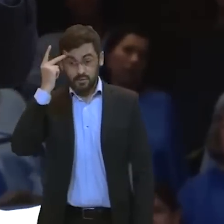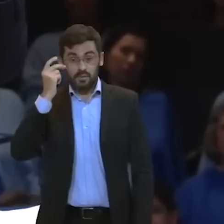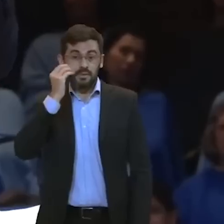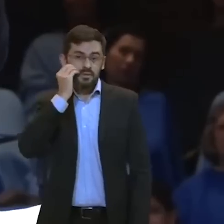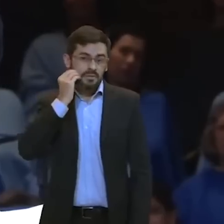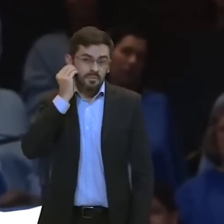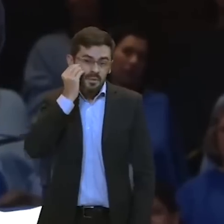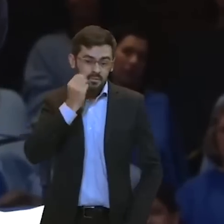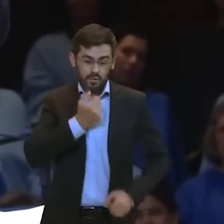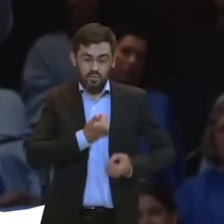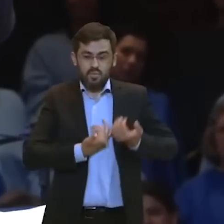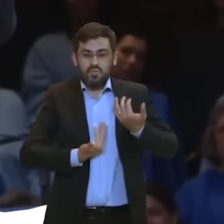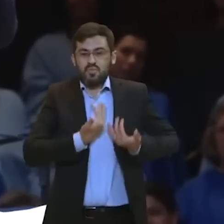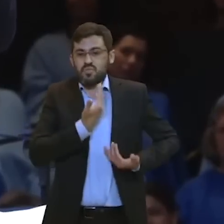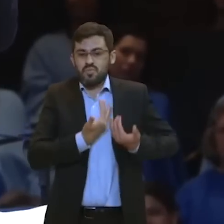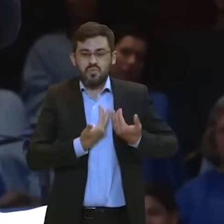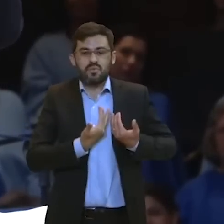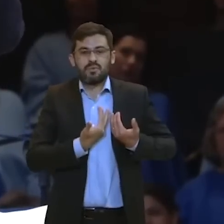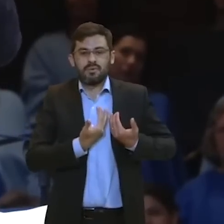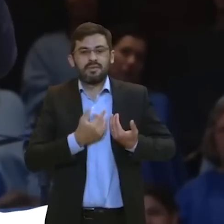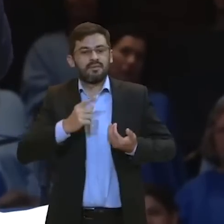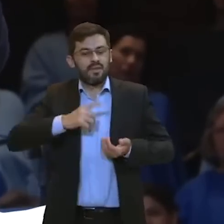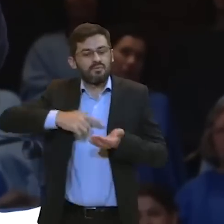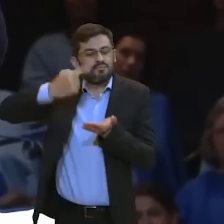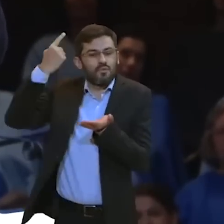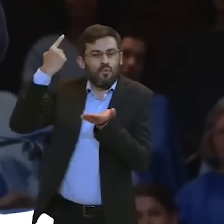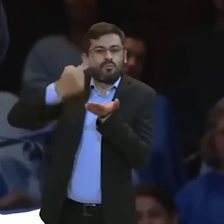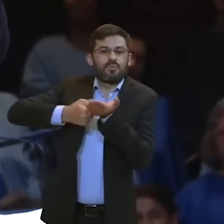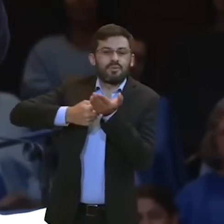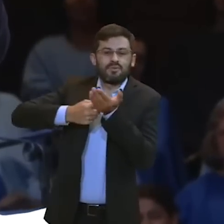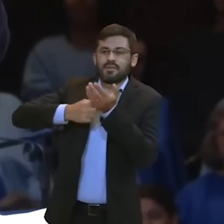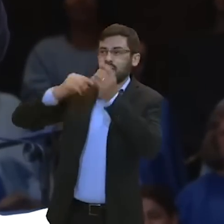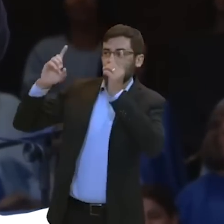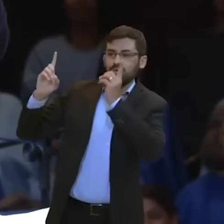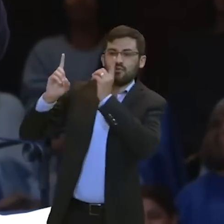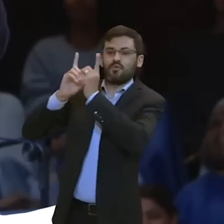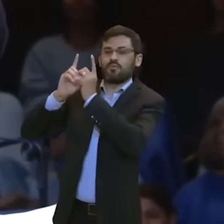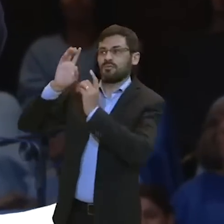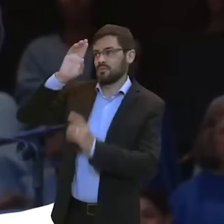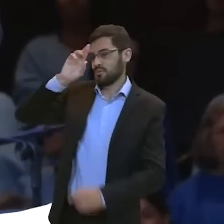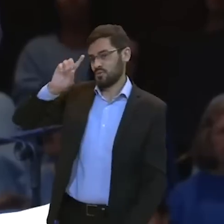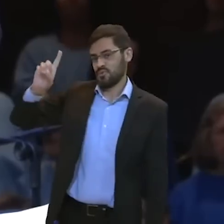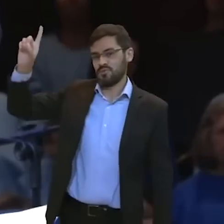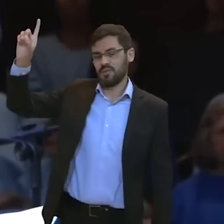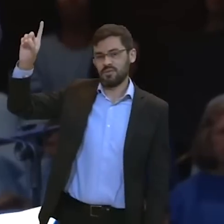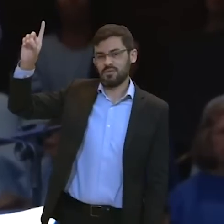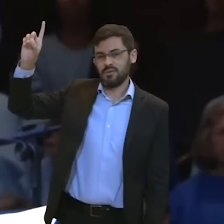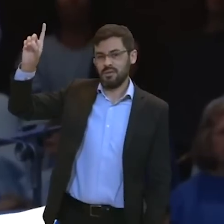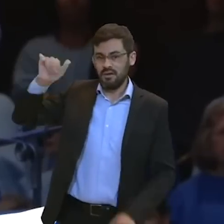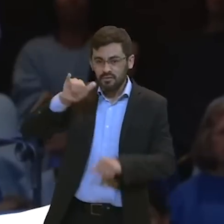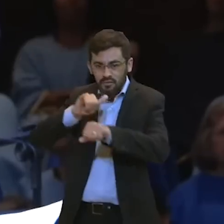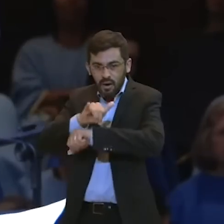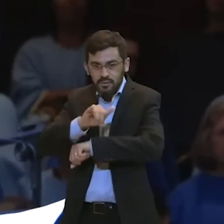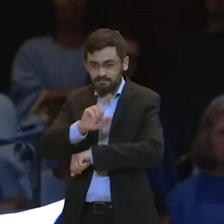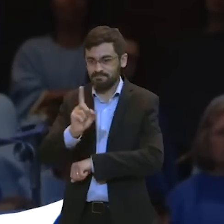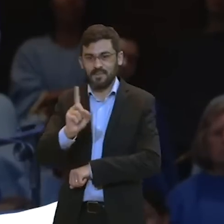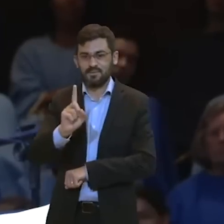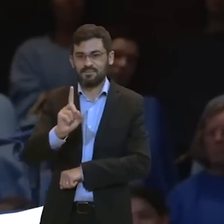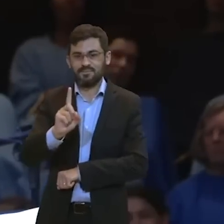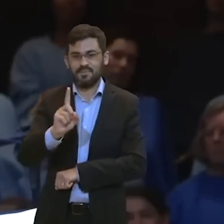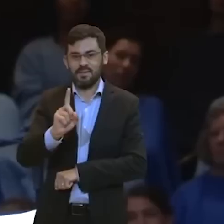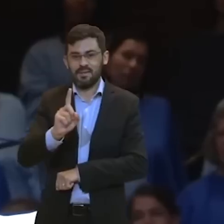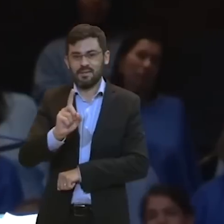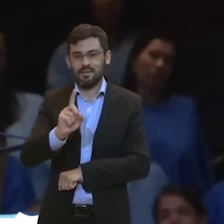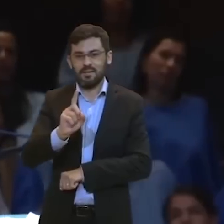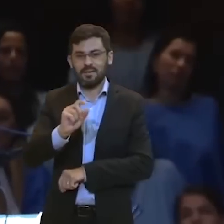avivamento, marca encontros com Deus. E não falta.